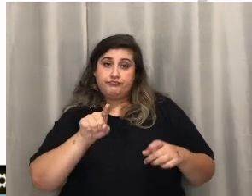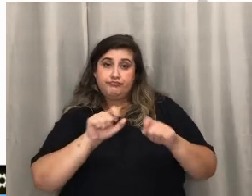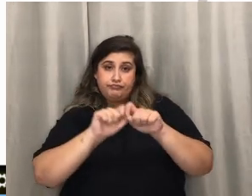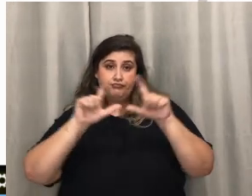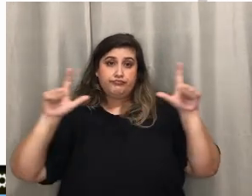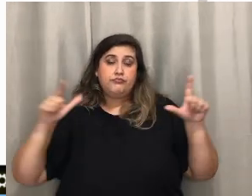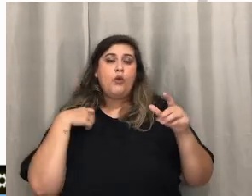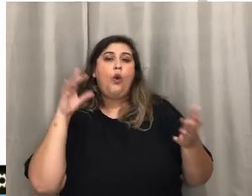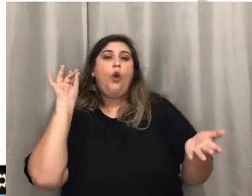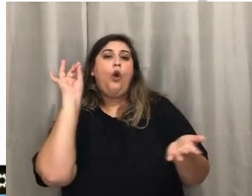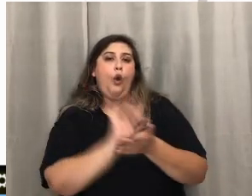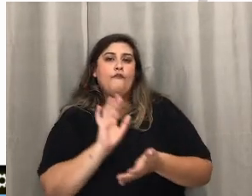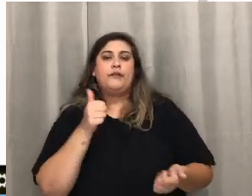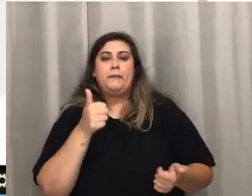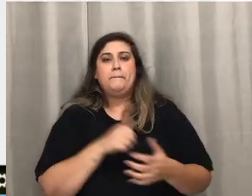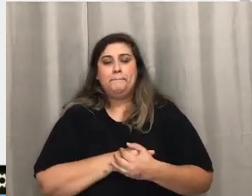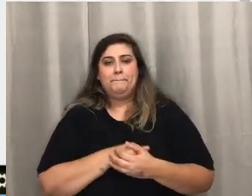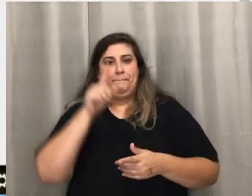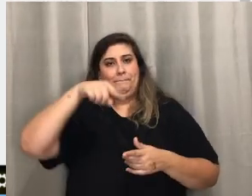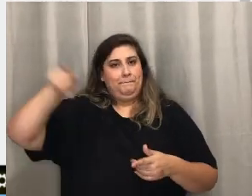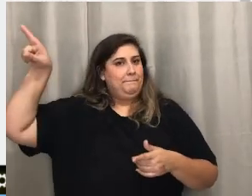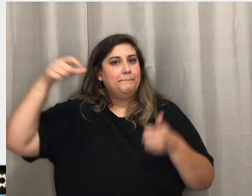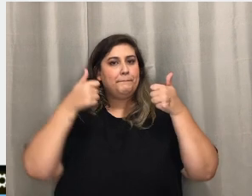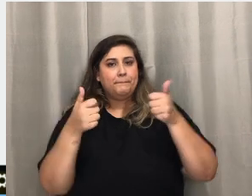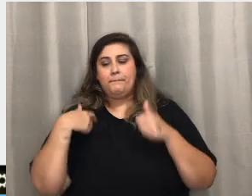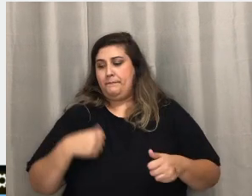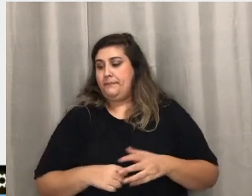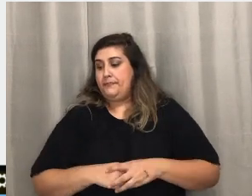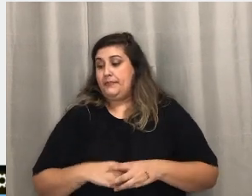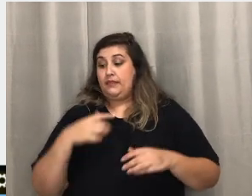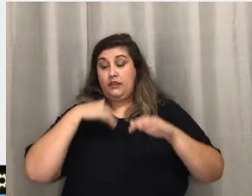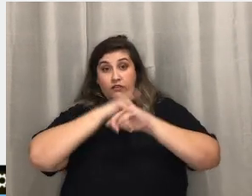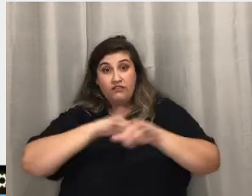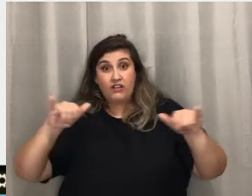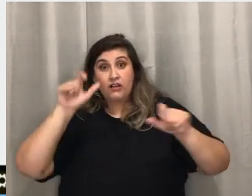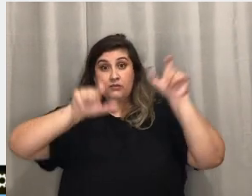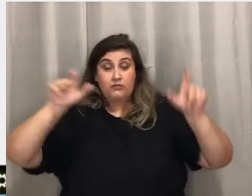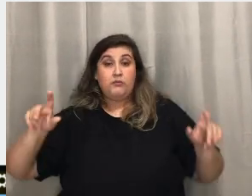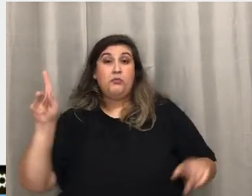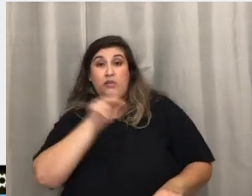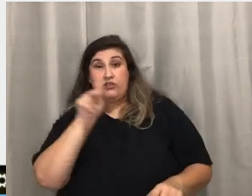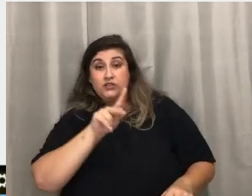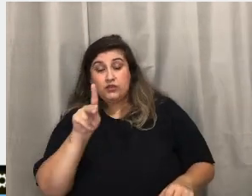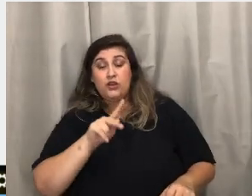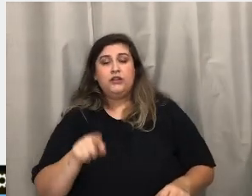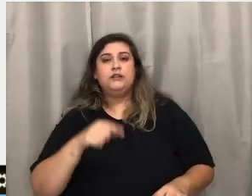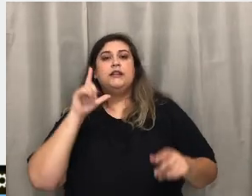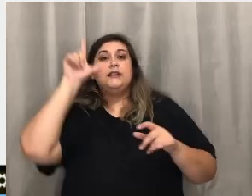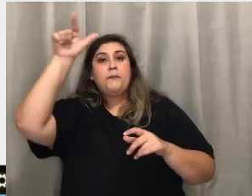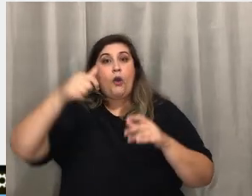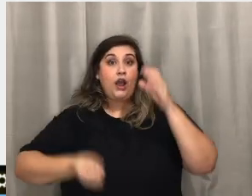e vou fazer a confirmação. Professores, depois de nós termos criado a nossa conta,